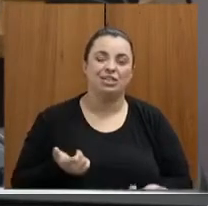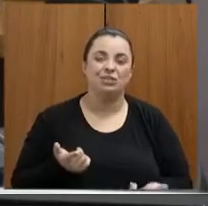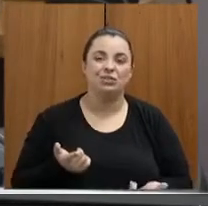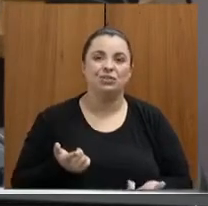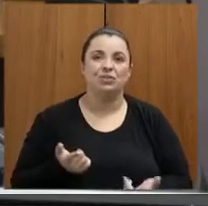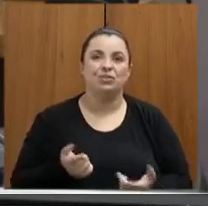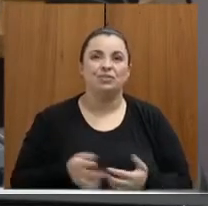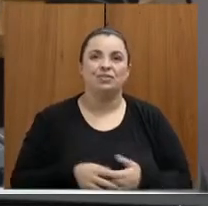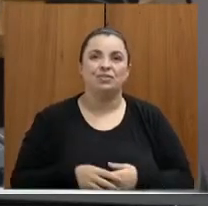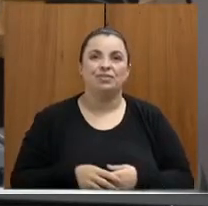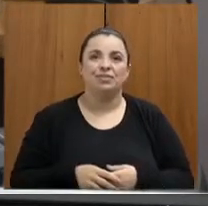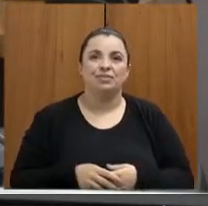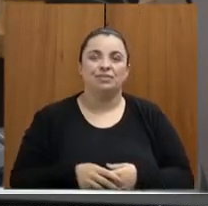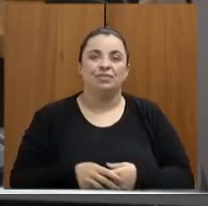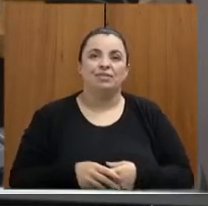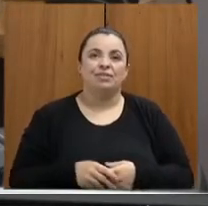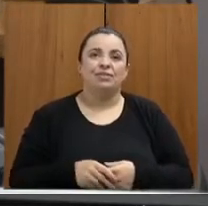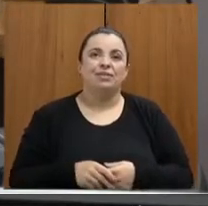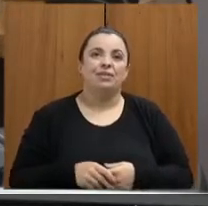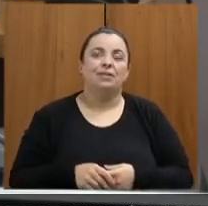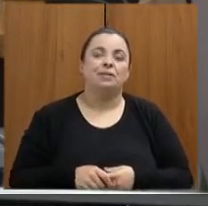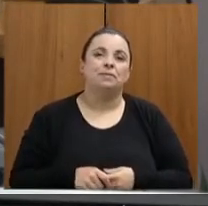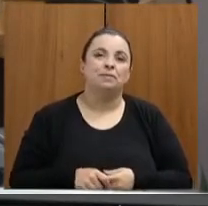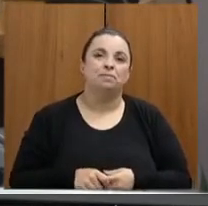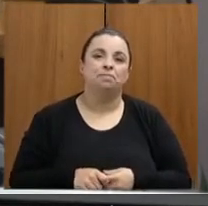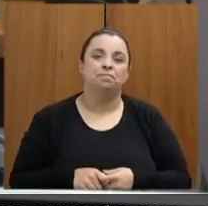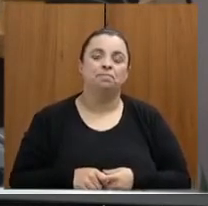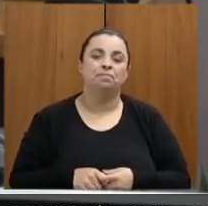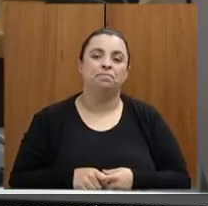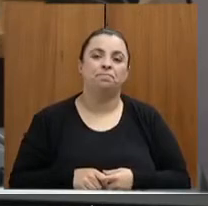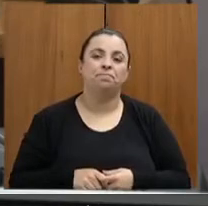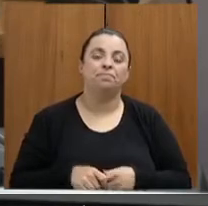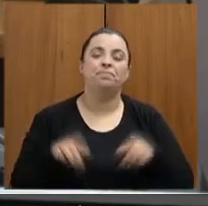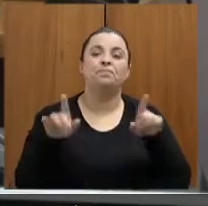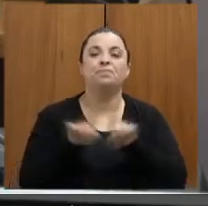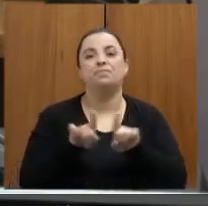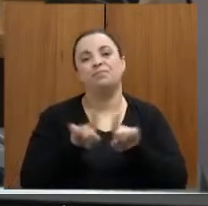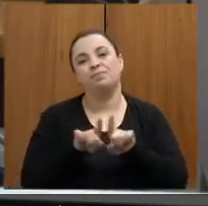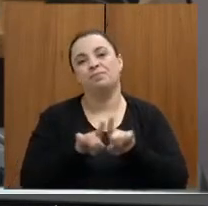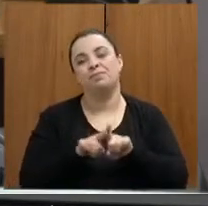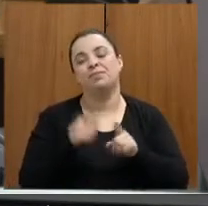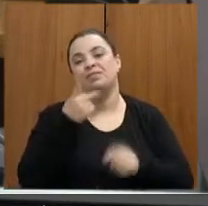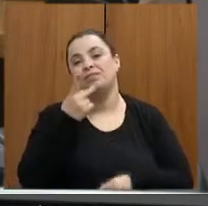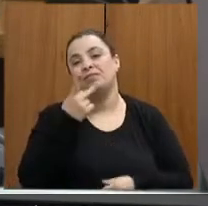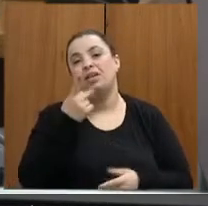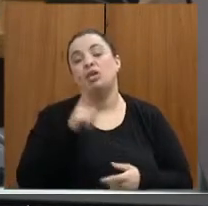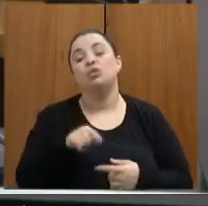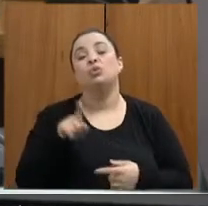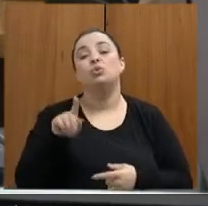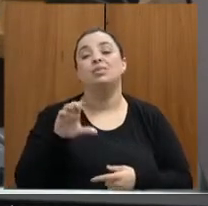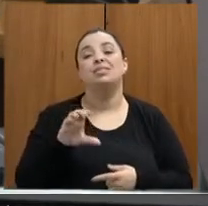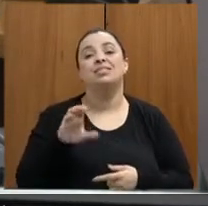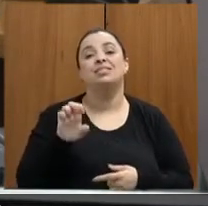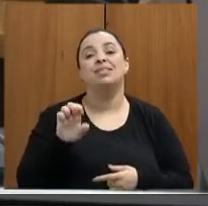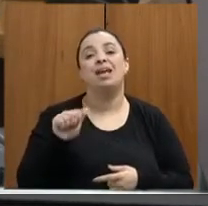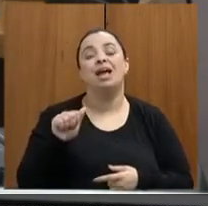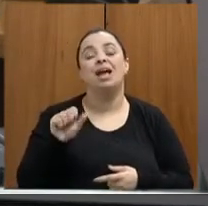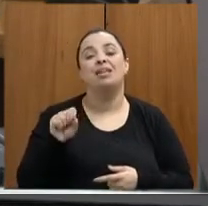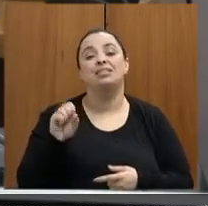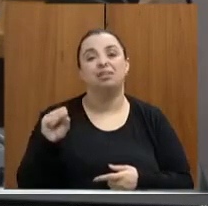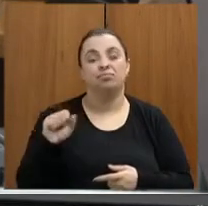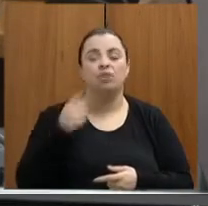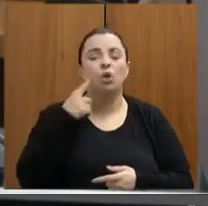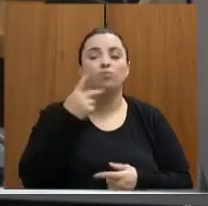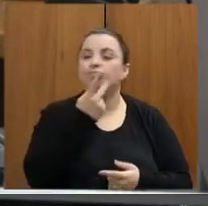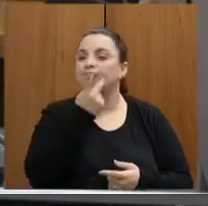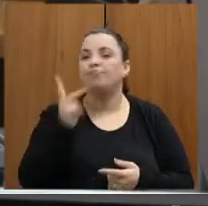TV as outras diferenças né E também aqui falar um pouco do Ceasa que estive recentemente